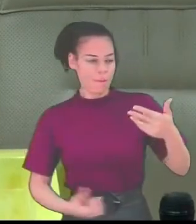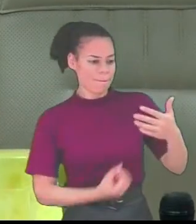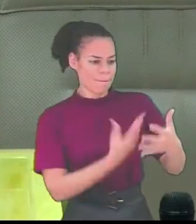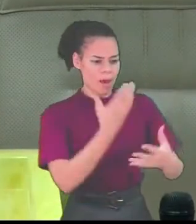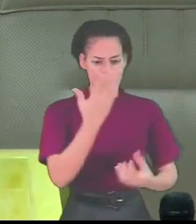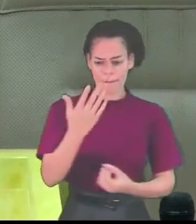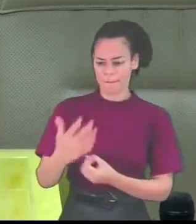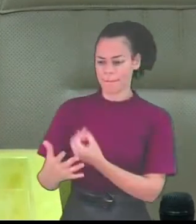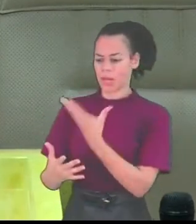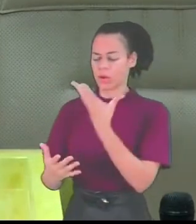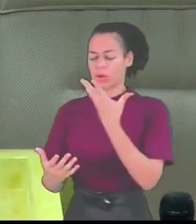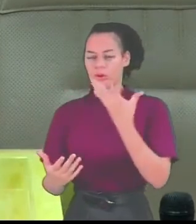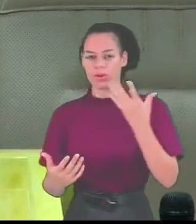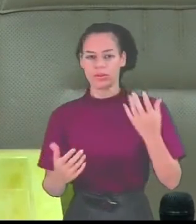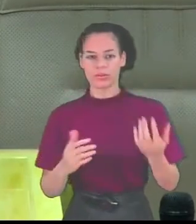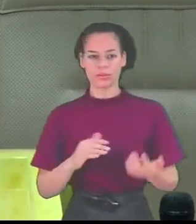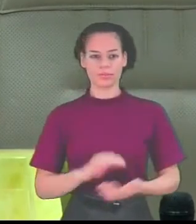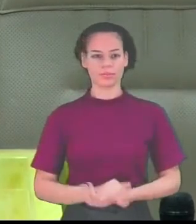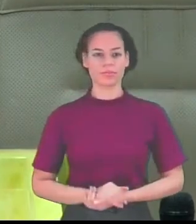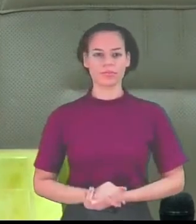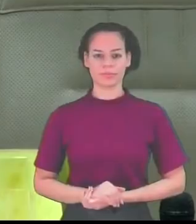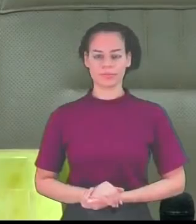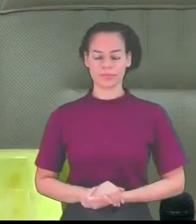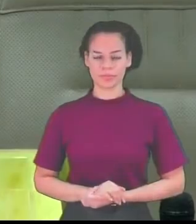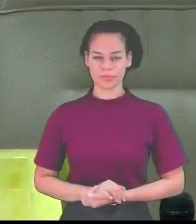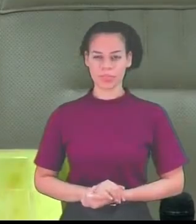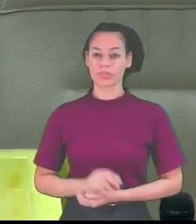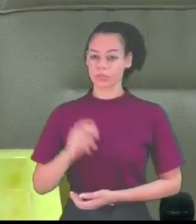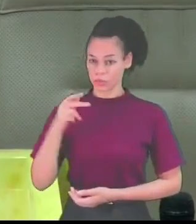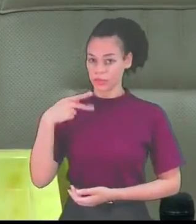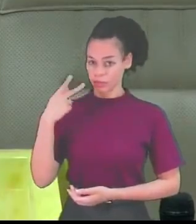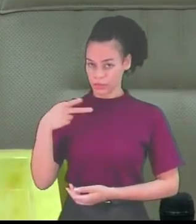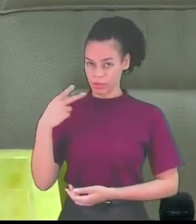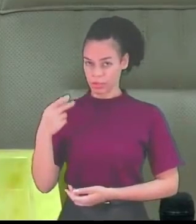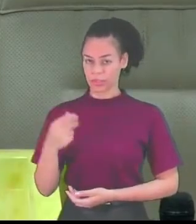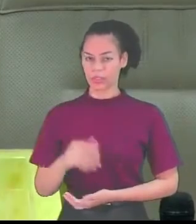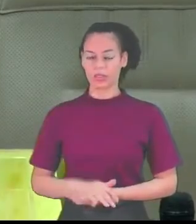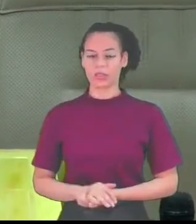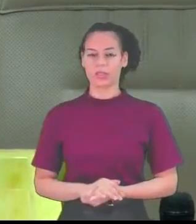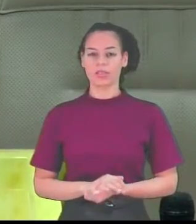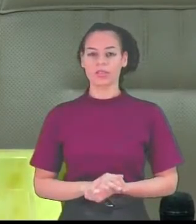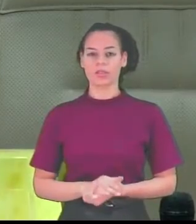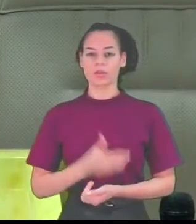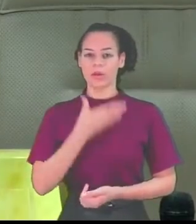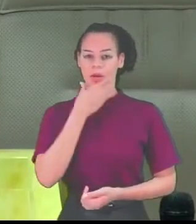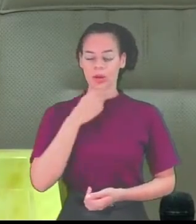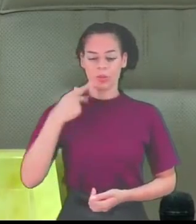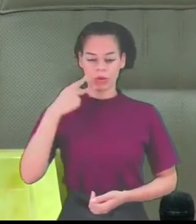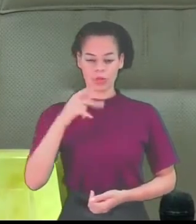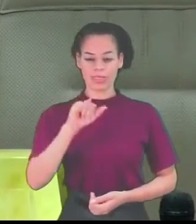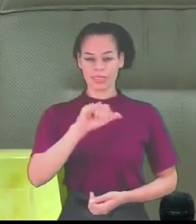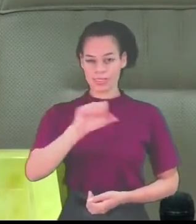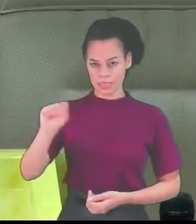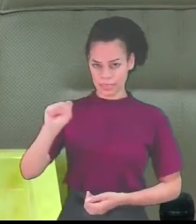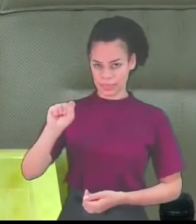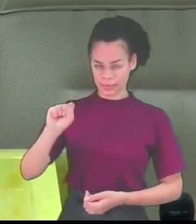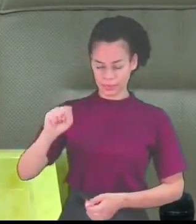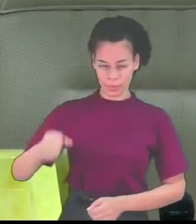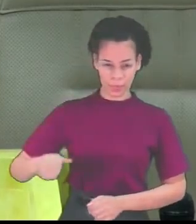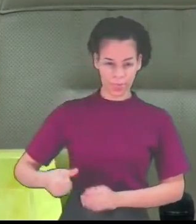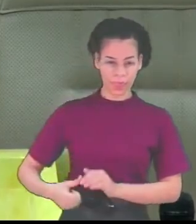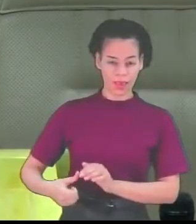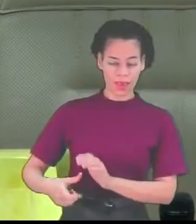Aleluia foi isso que foi dito ao profeta Isaías antes que houvesse